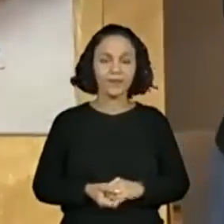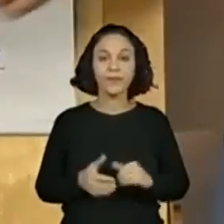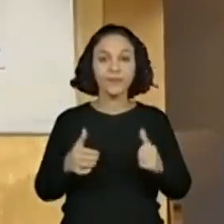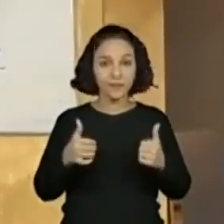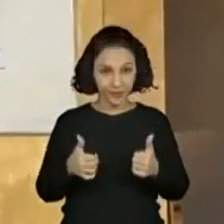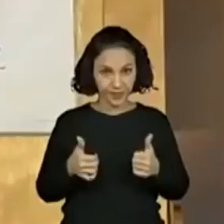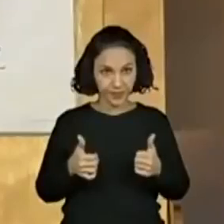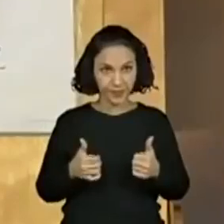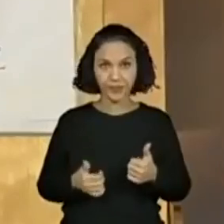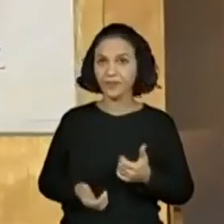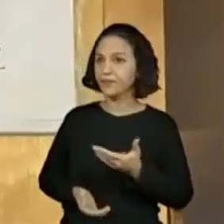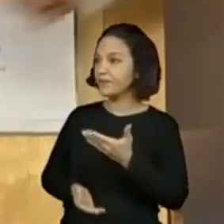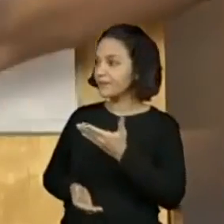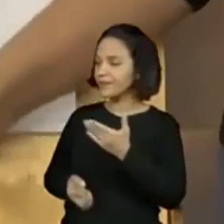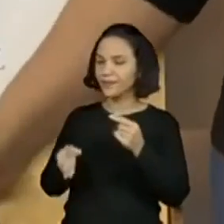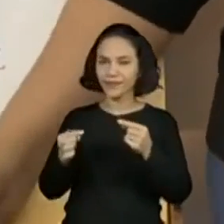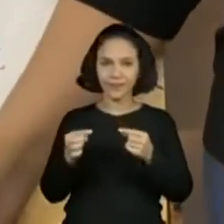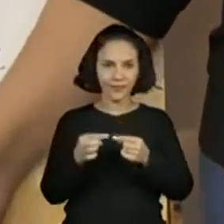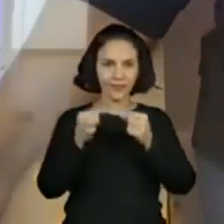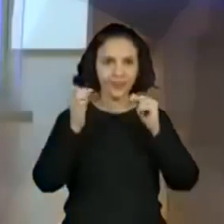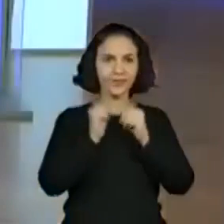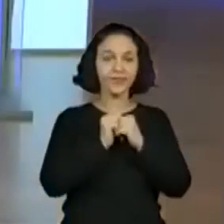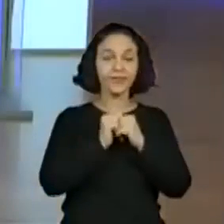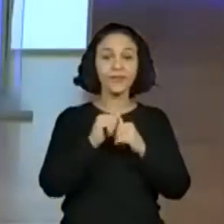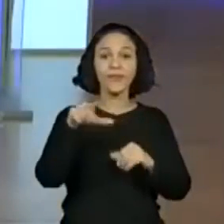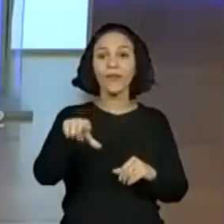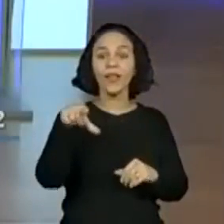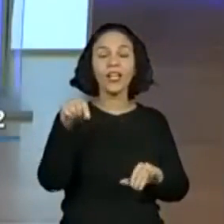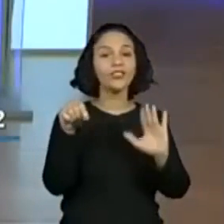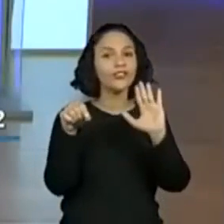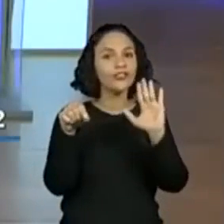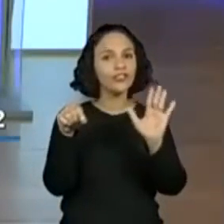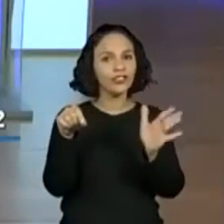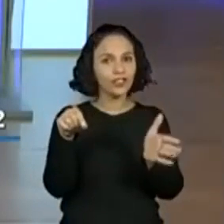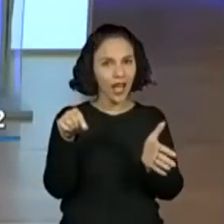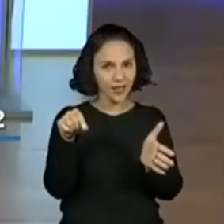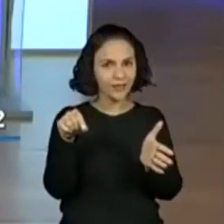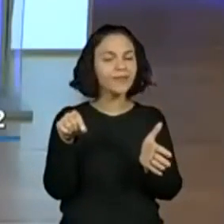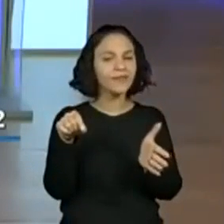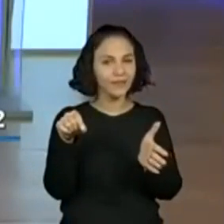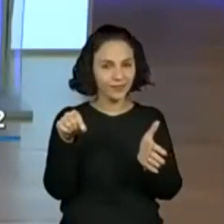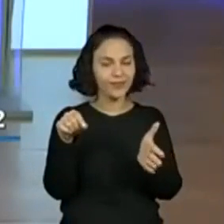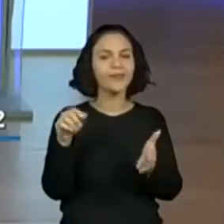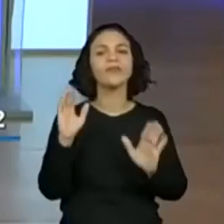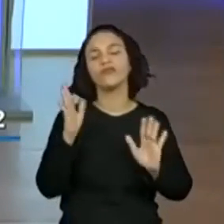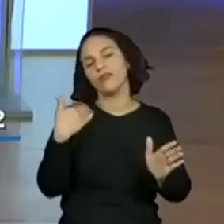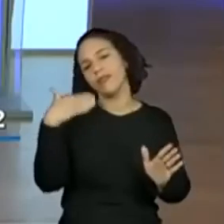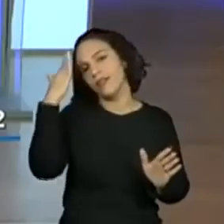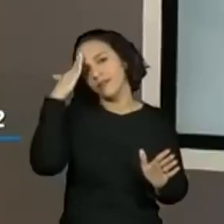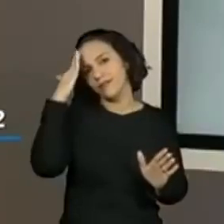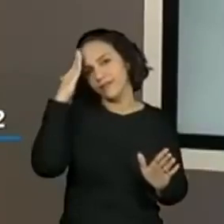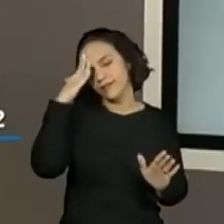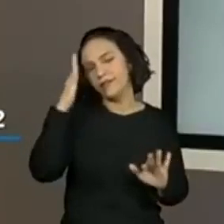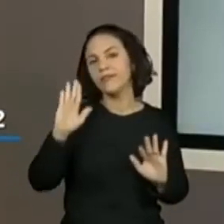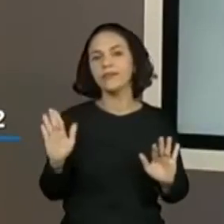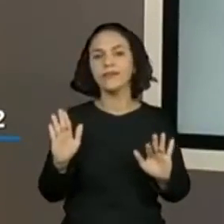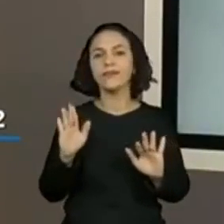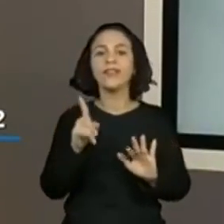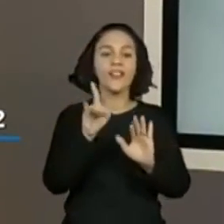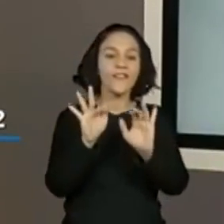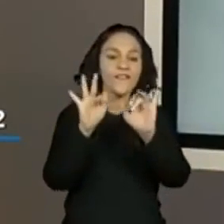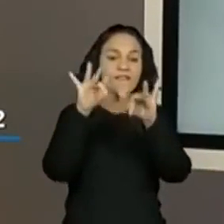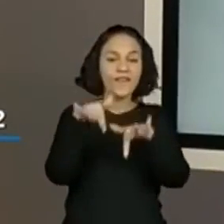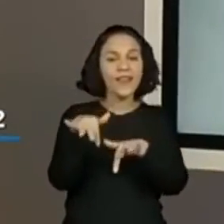Observaram? Agora que a gente escolheu como vai terminar nosso conto, a gente já sabe. O final do